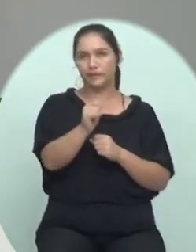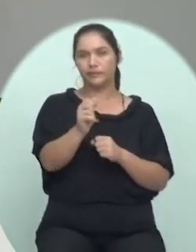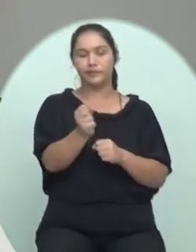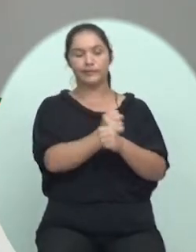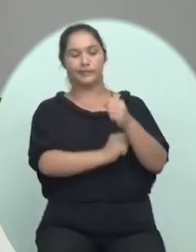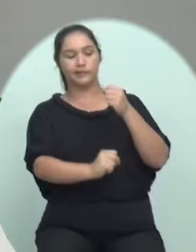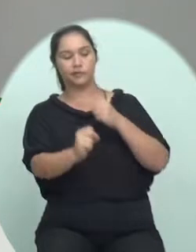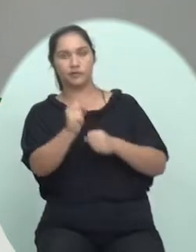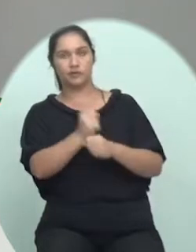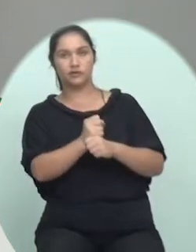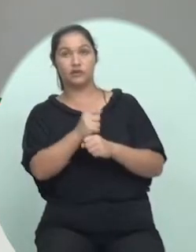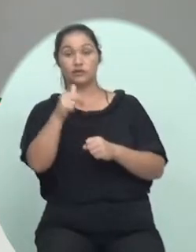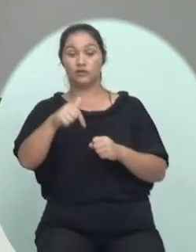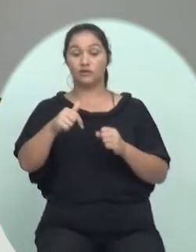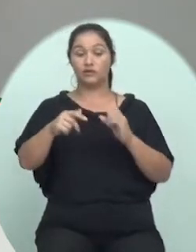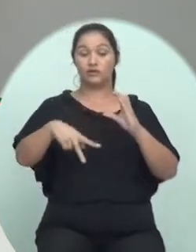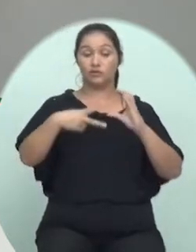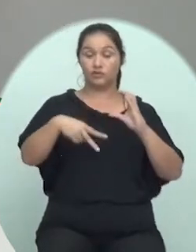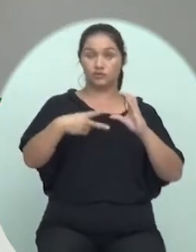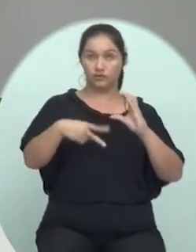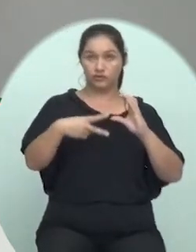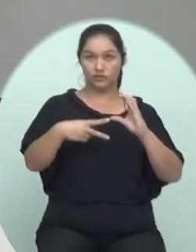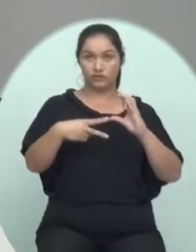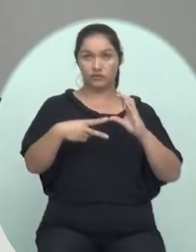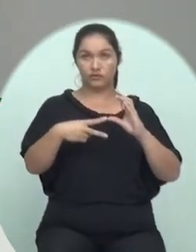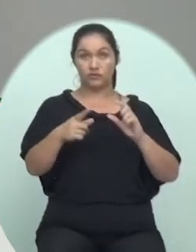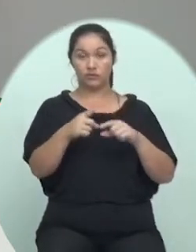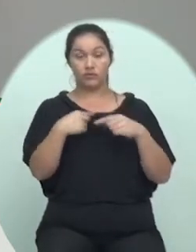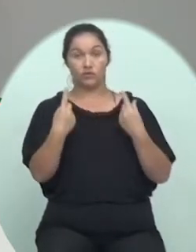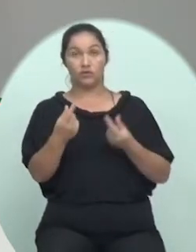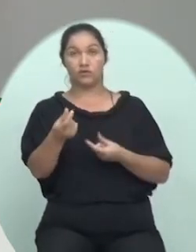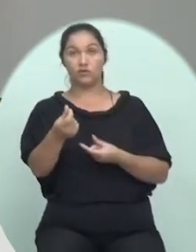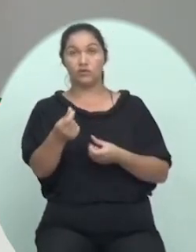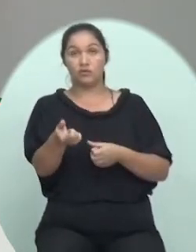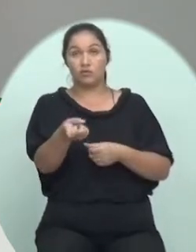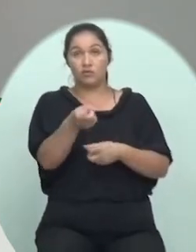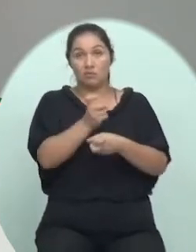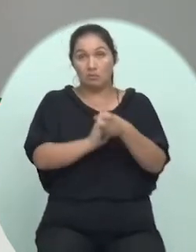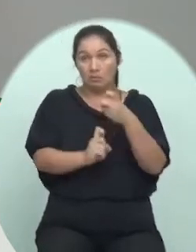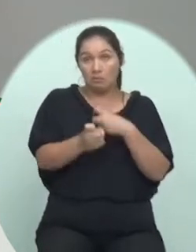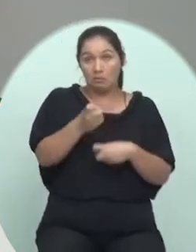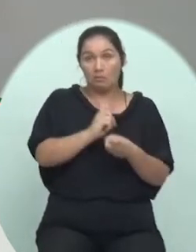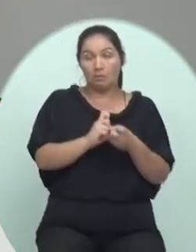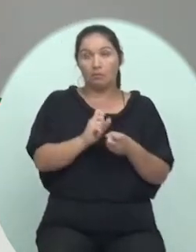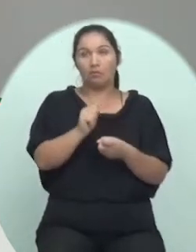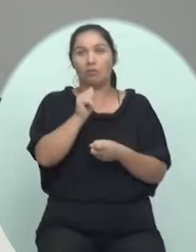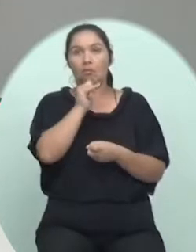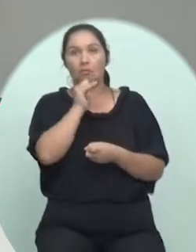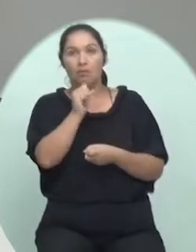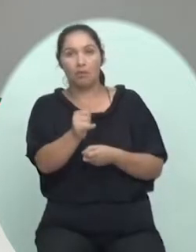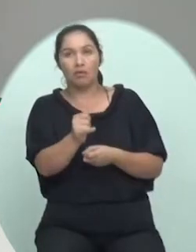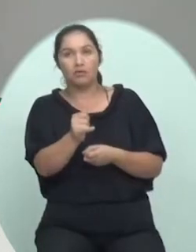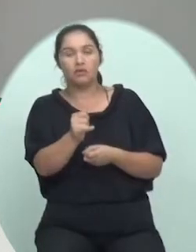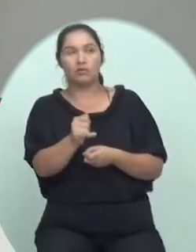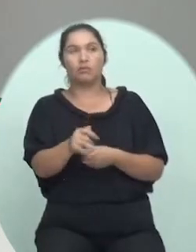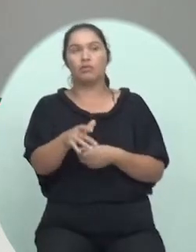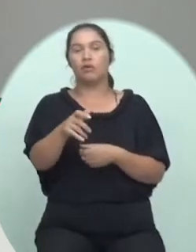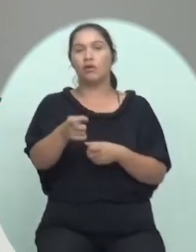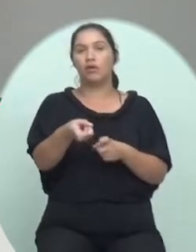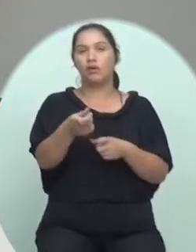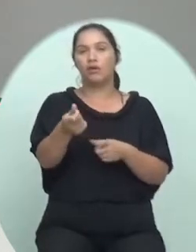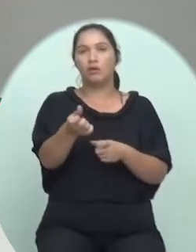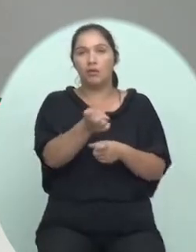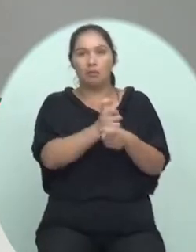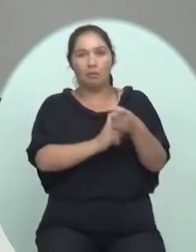passado, essa casa fez economias que, para mim, são economias boas. Economias na água, em coisas